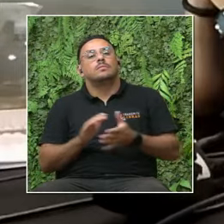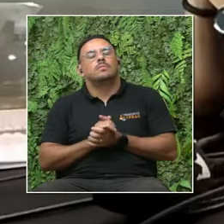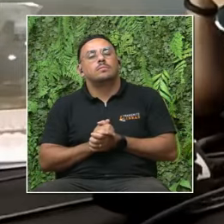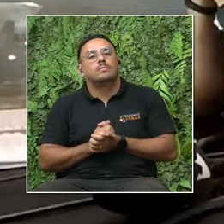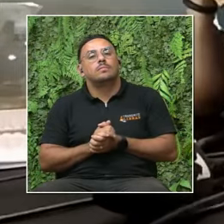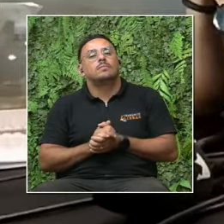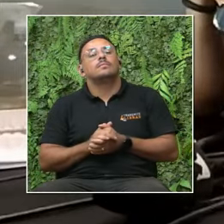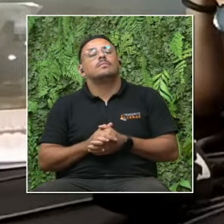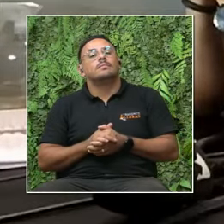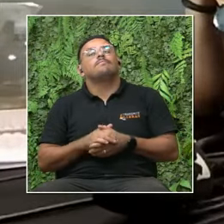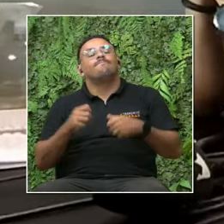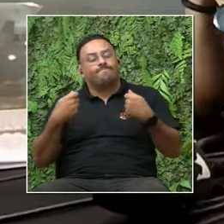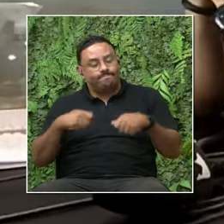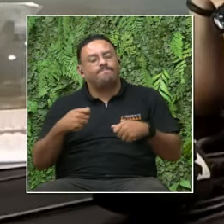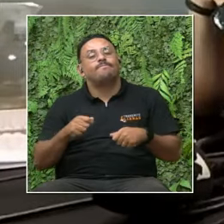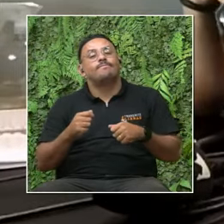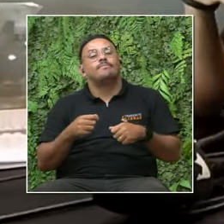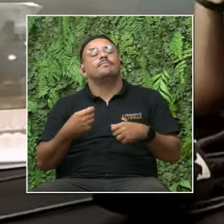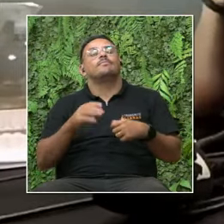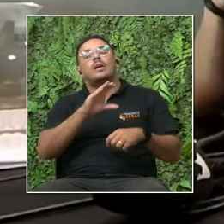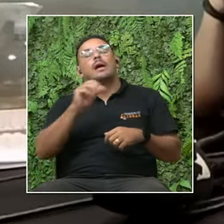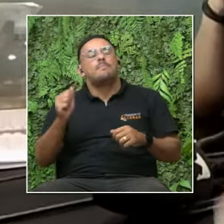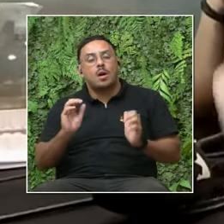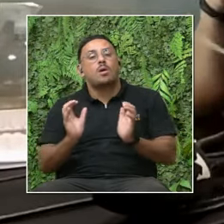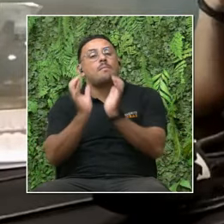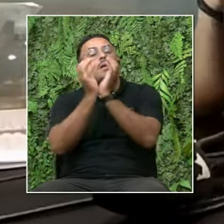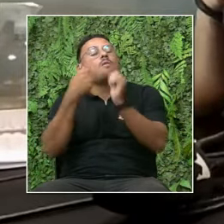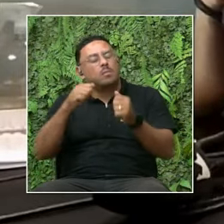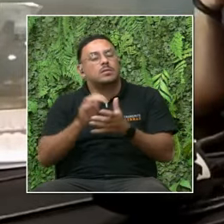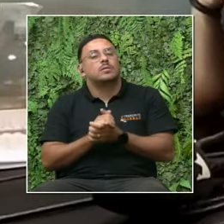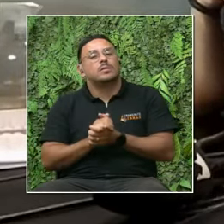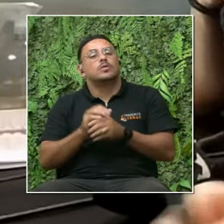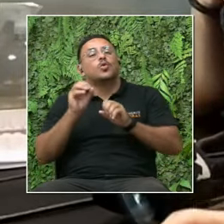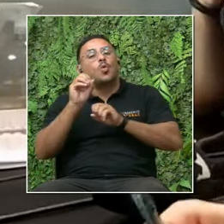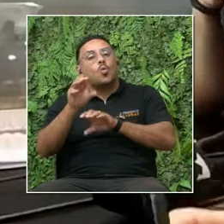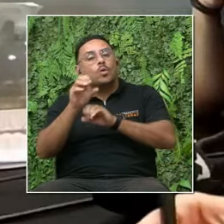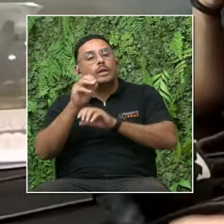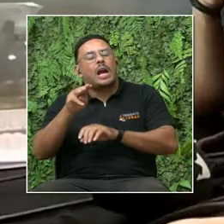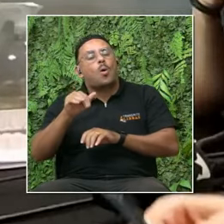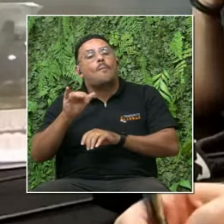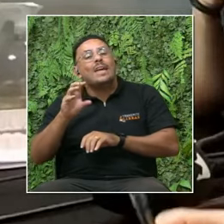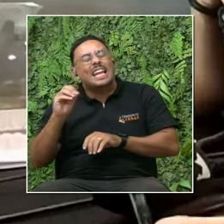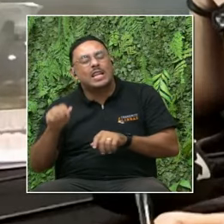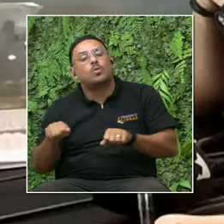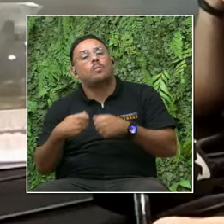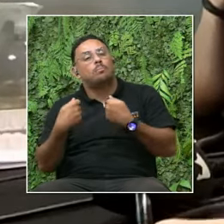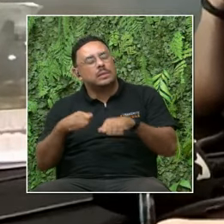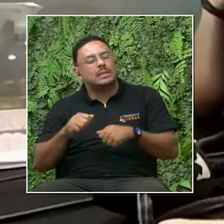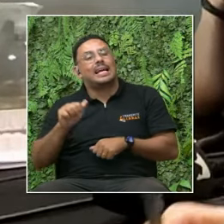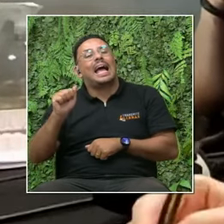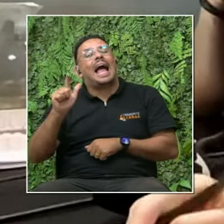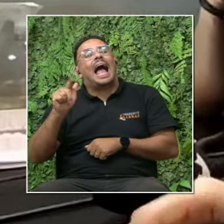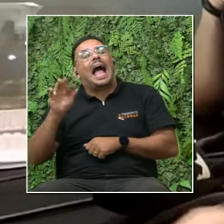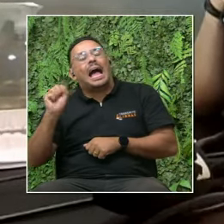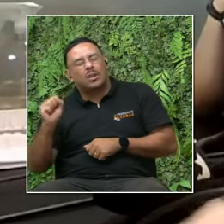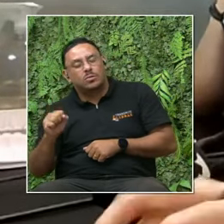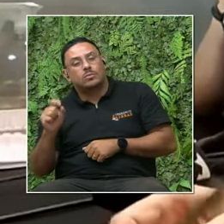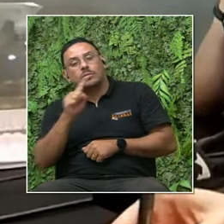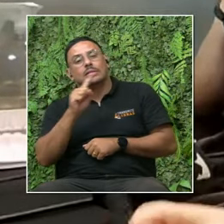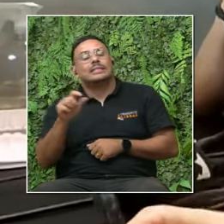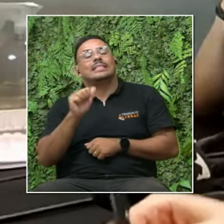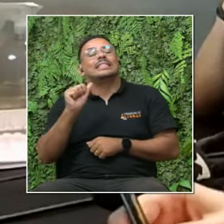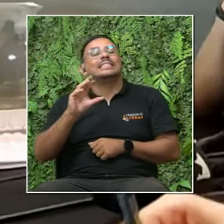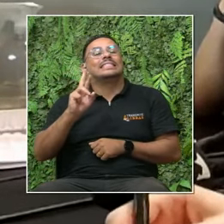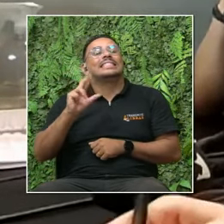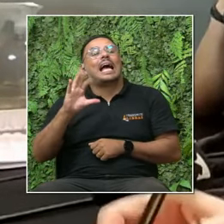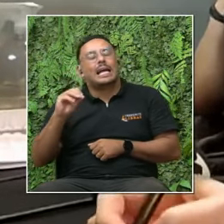é título Vale taça é hora do milito colocar mais alguns jogadores quem sabe o Alisson nesse time o zaracho apesar do cartão amarelo acho que